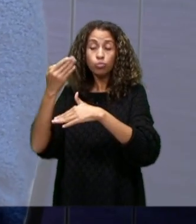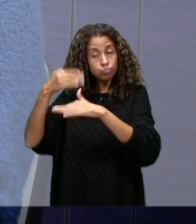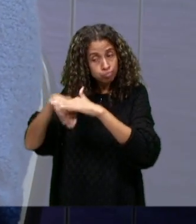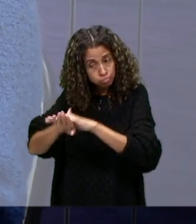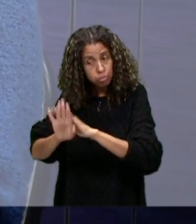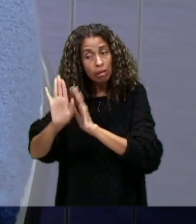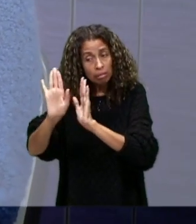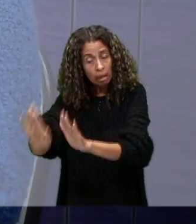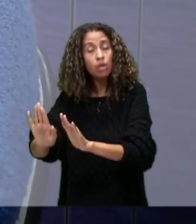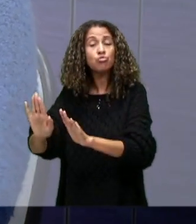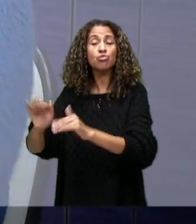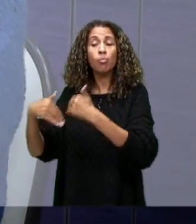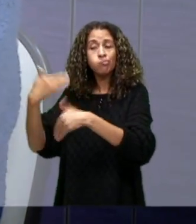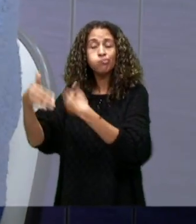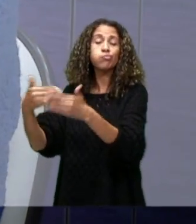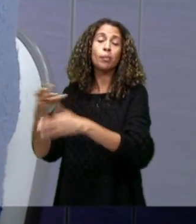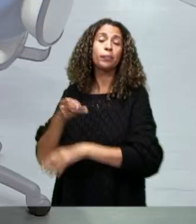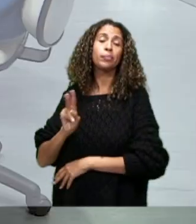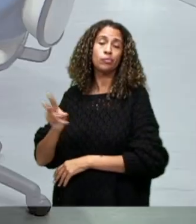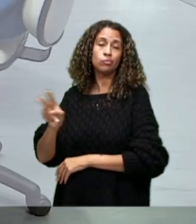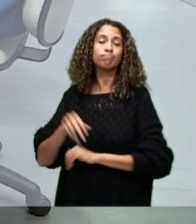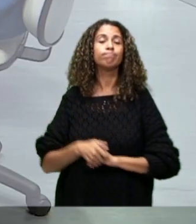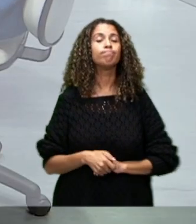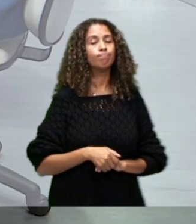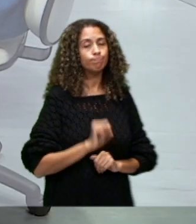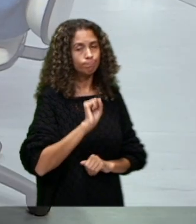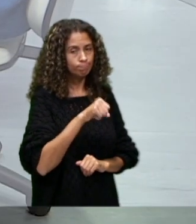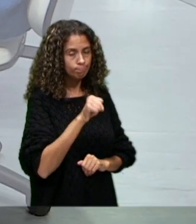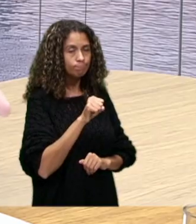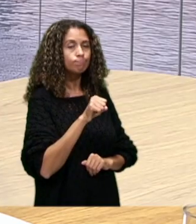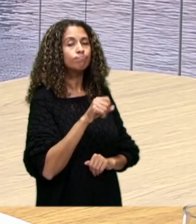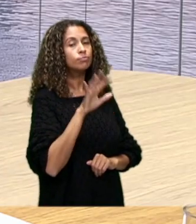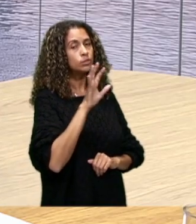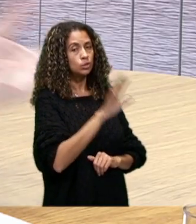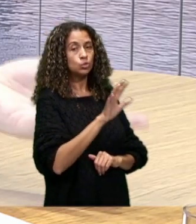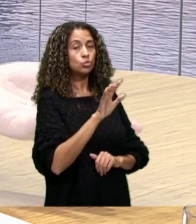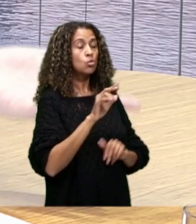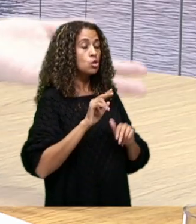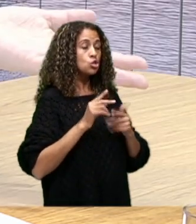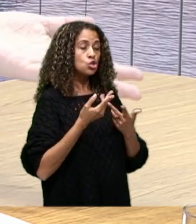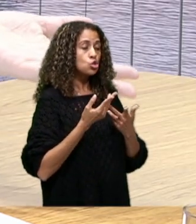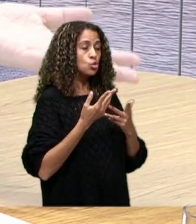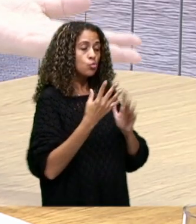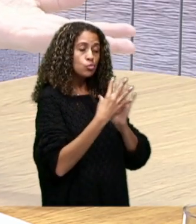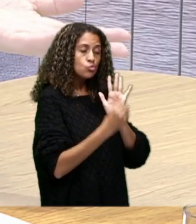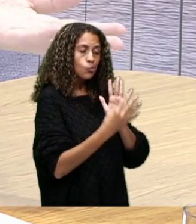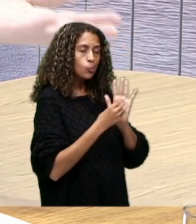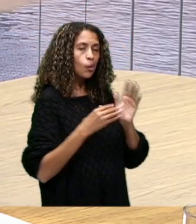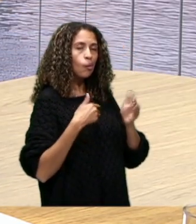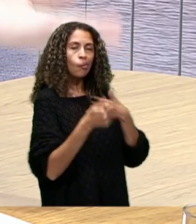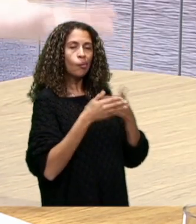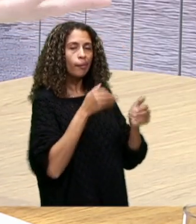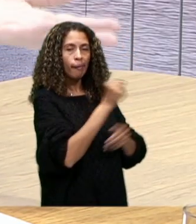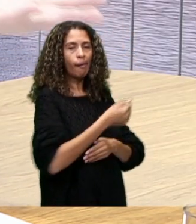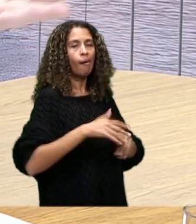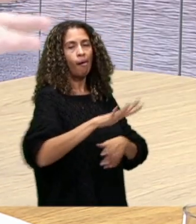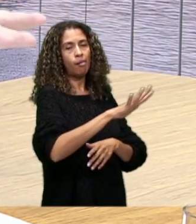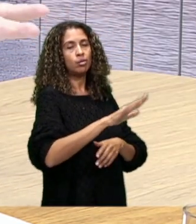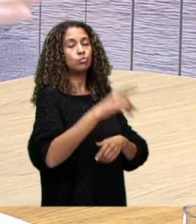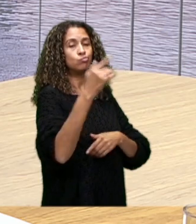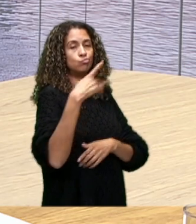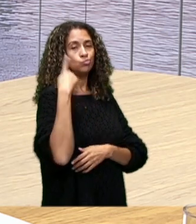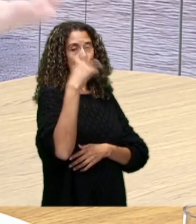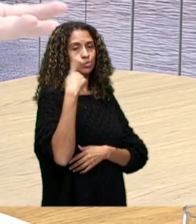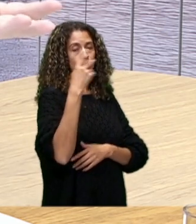que esse sistema se mantenha. Isso dá para ser replicado em qualquer tipo de política, né? Principalmente na política de